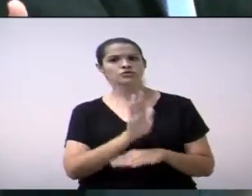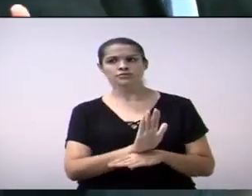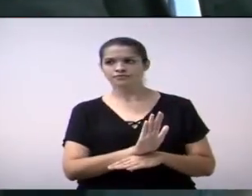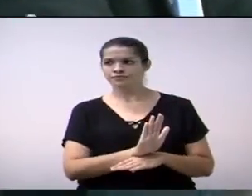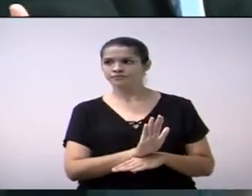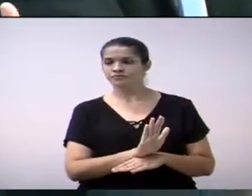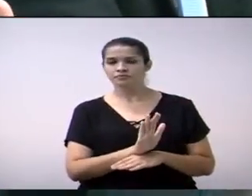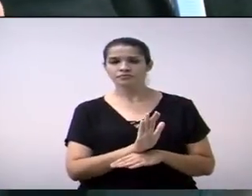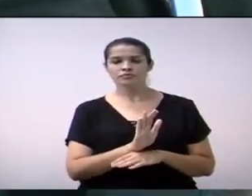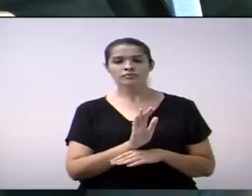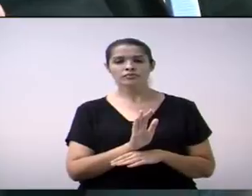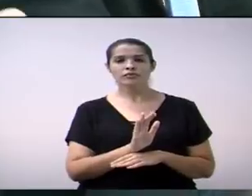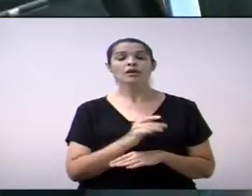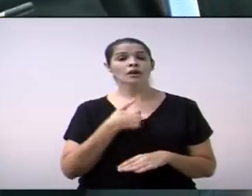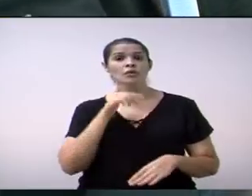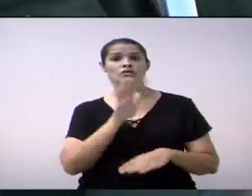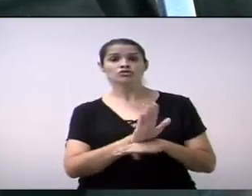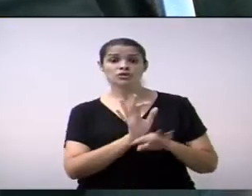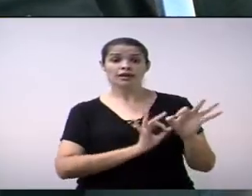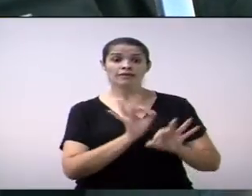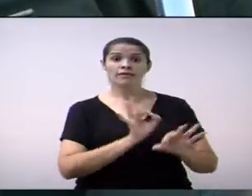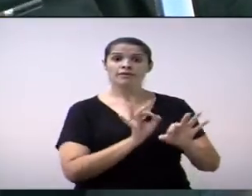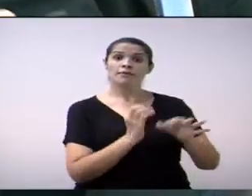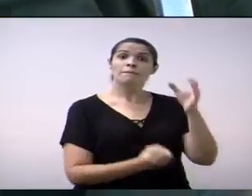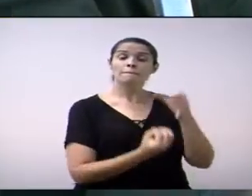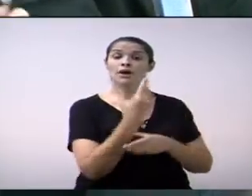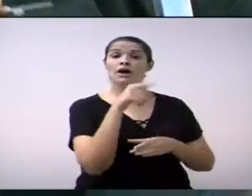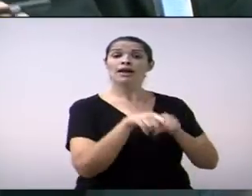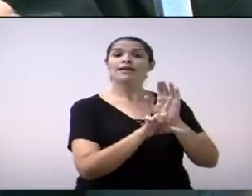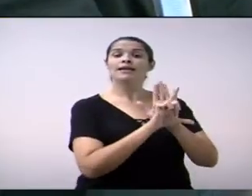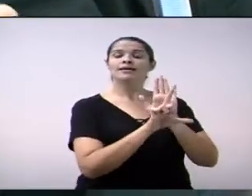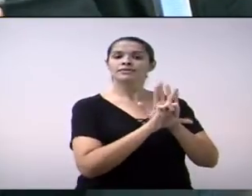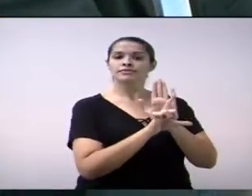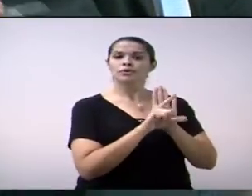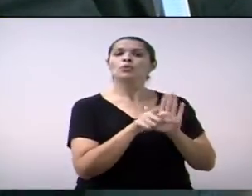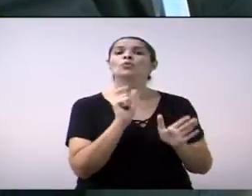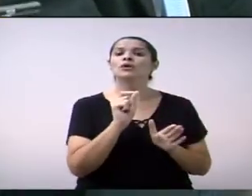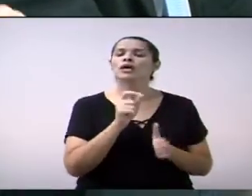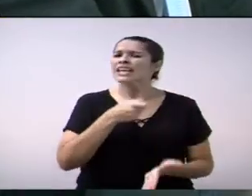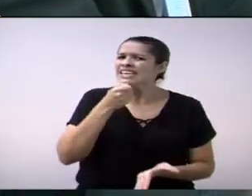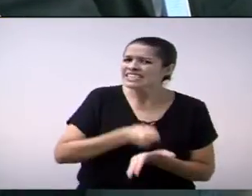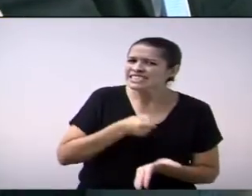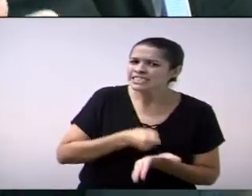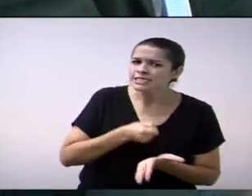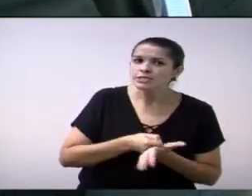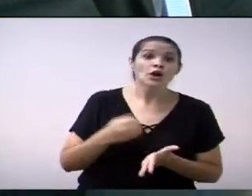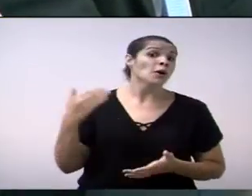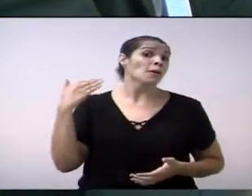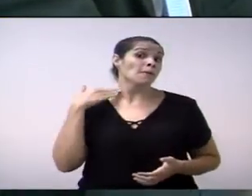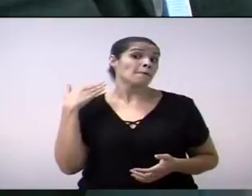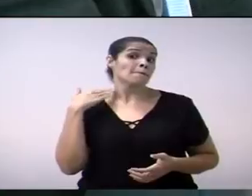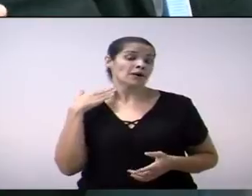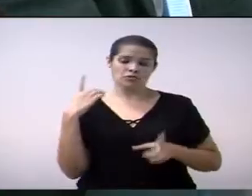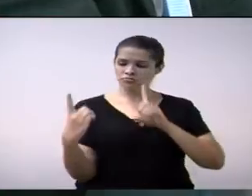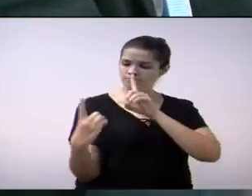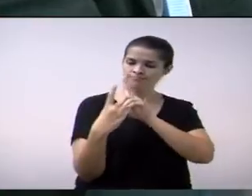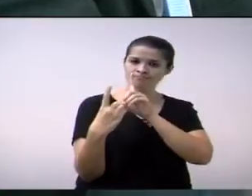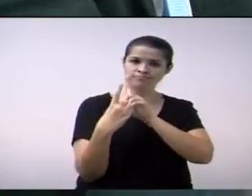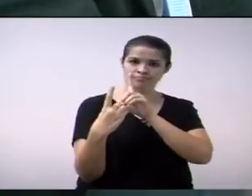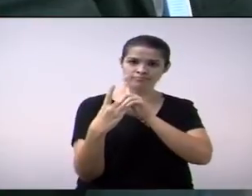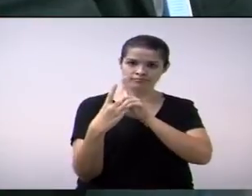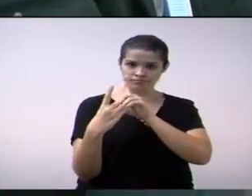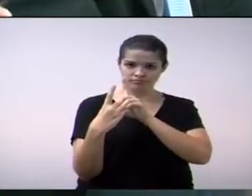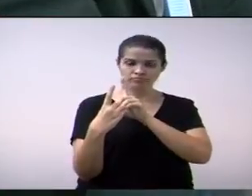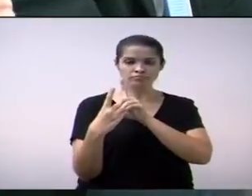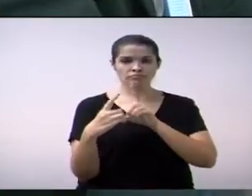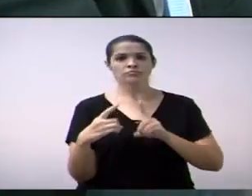prestava assessoria a um vereador e ajudei na elaboração dessa lei. Essa lei exige que os bancos nos atendam num prazo